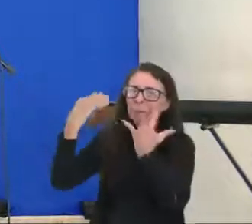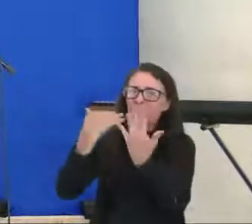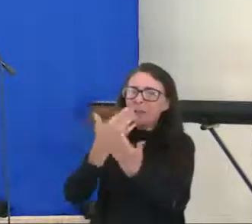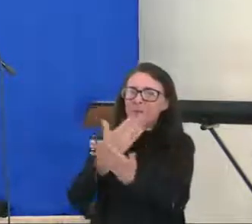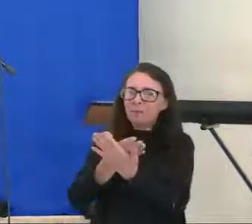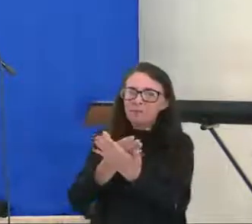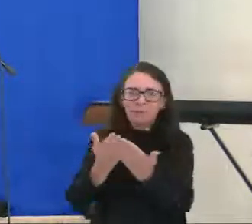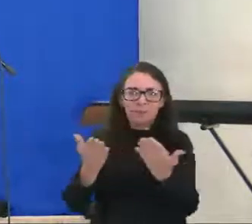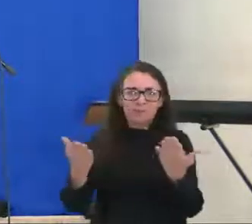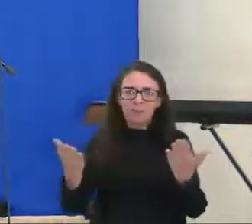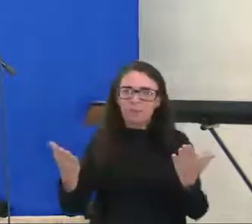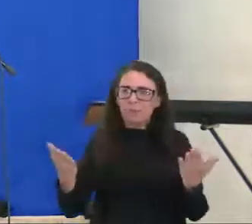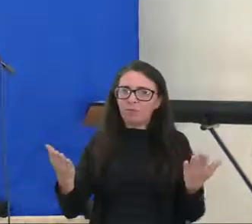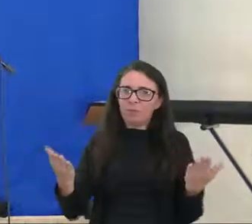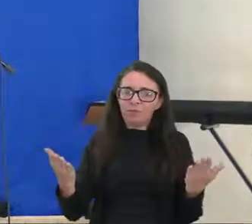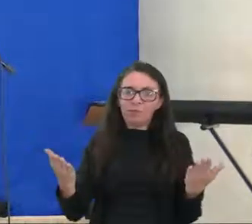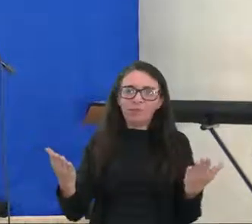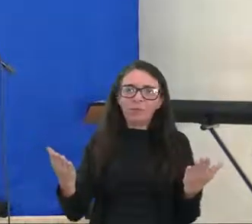É isso.